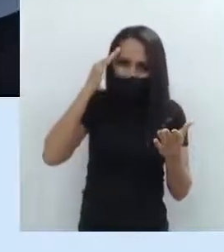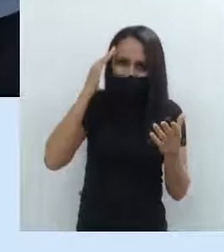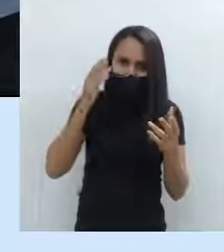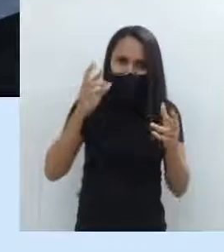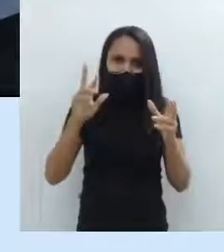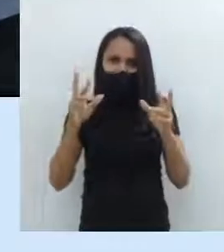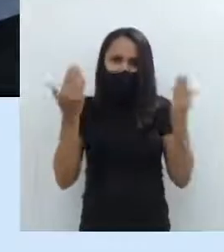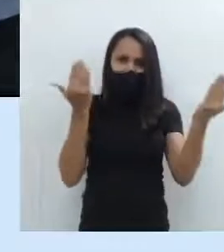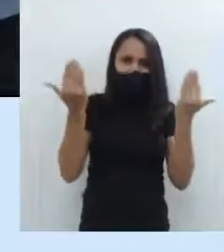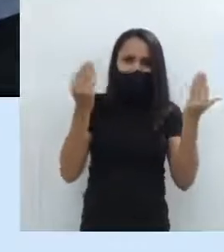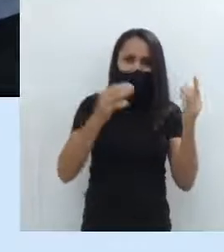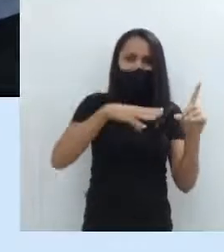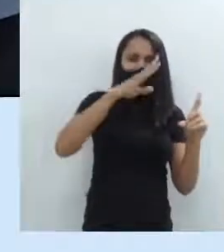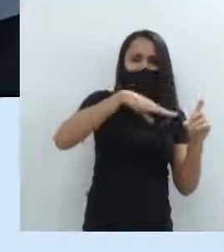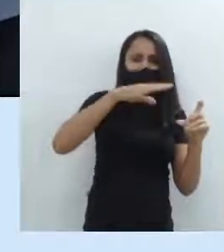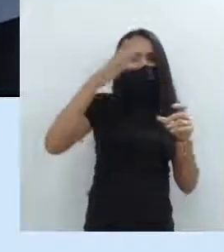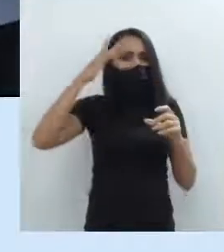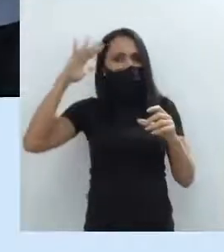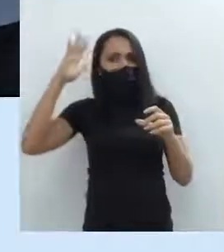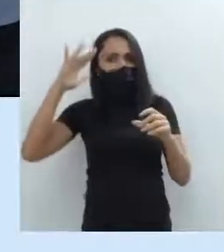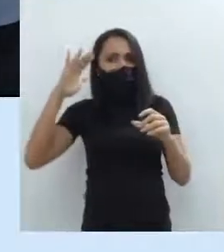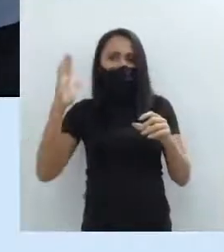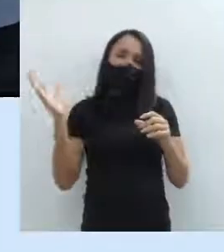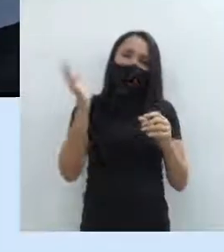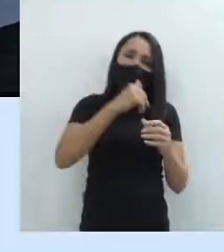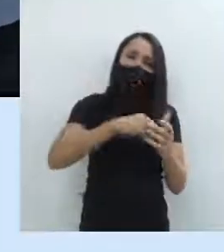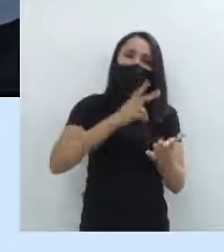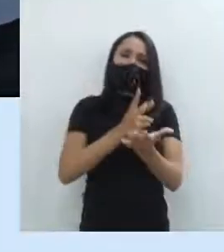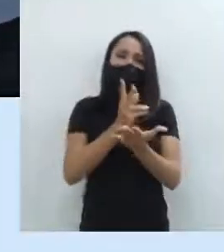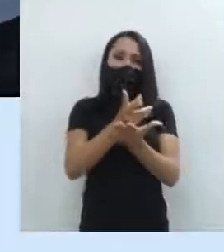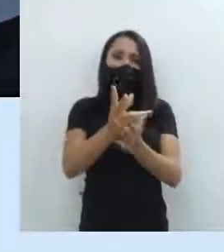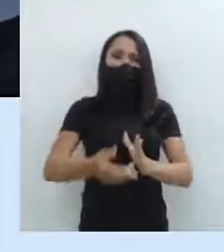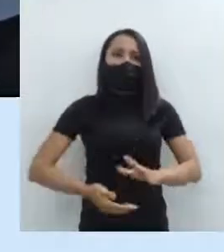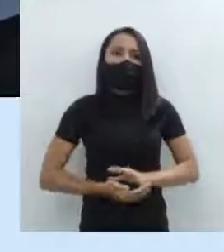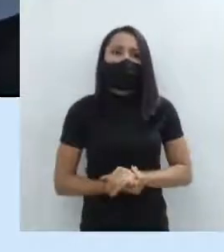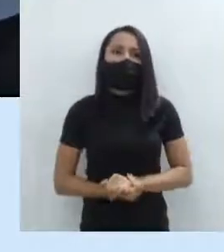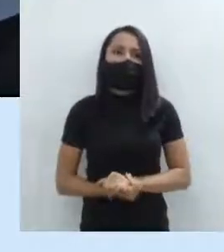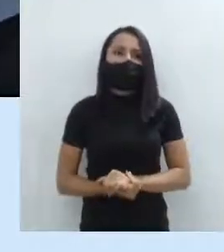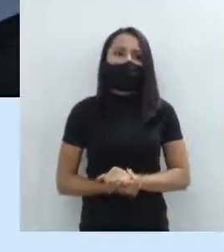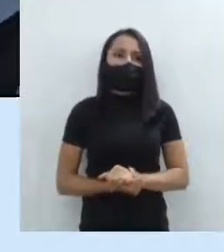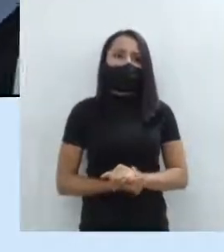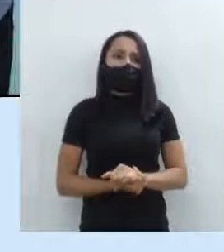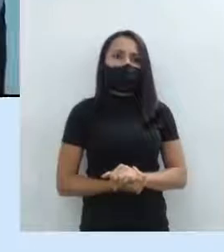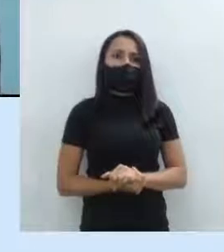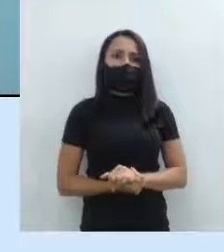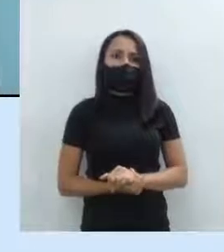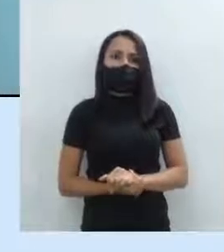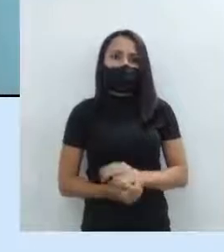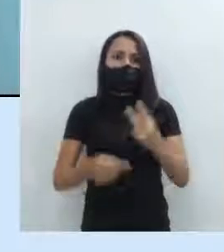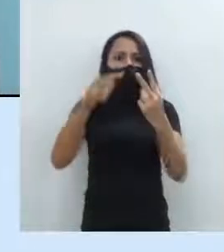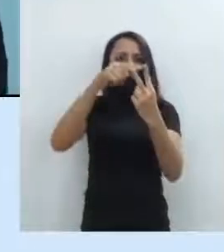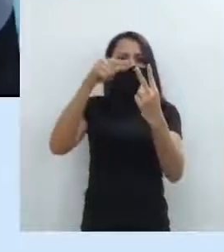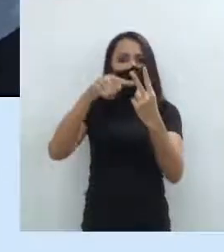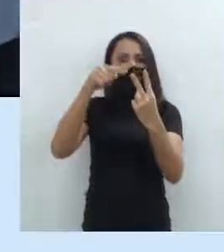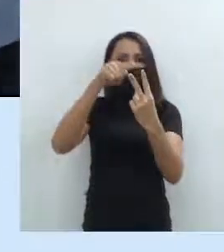mito e filosofia? Então vamos continuar o nosso estudo. Mito e filosofia.